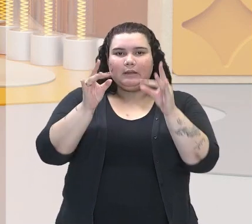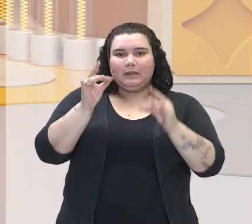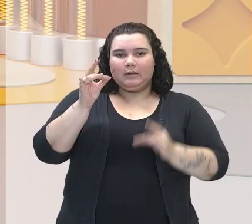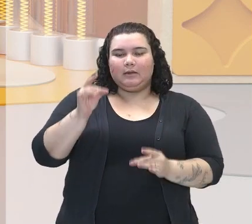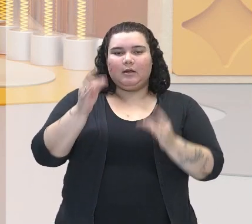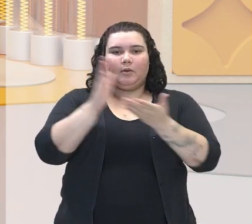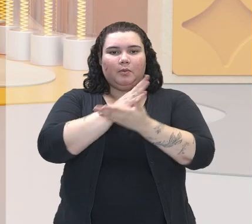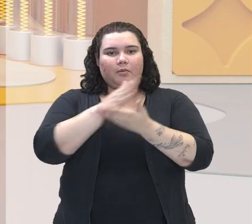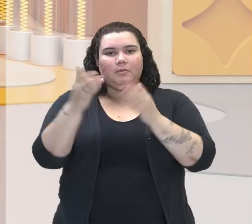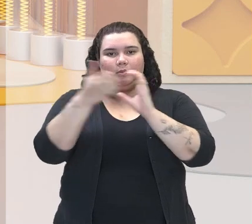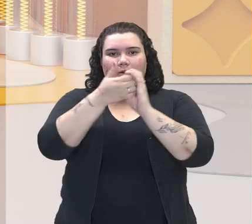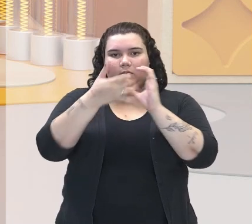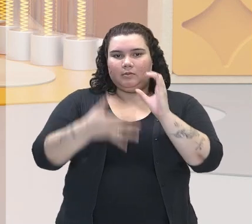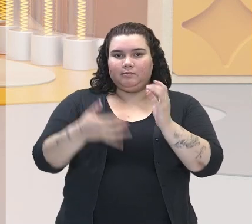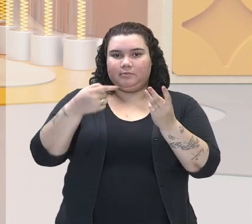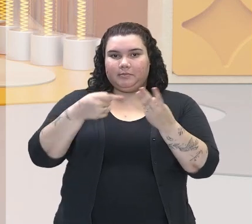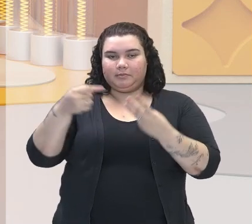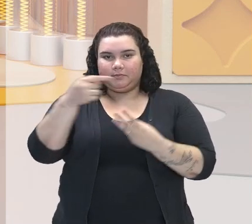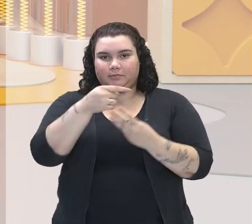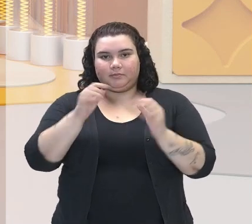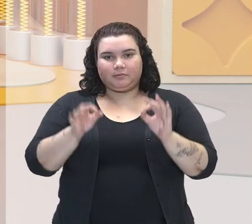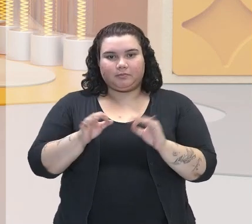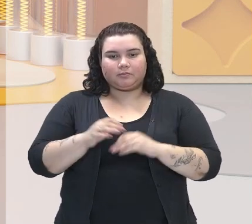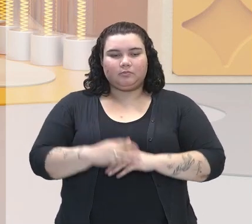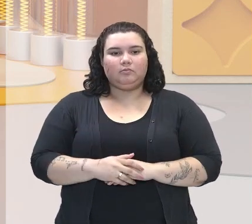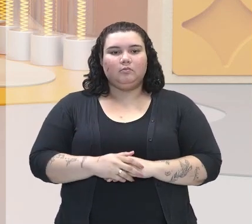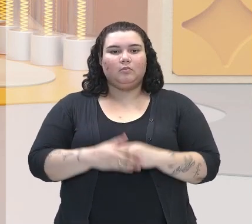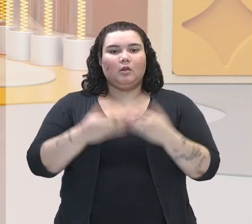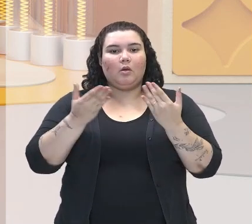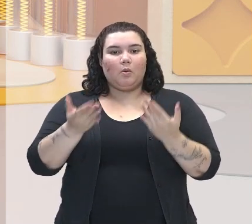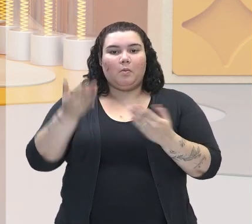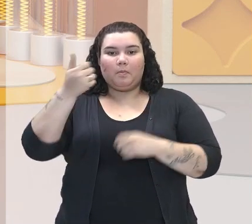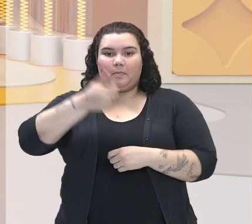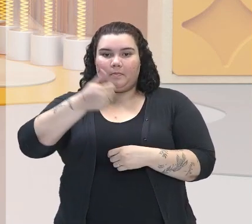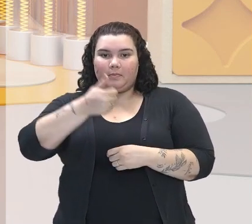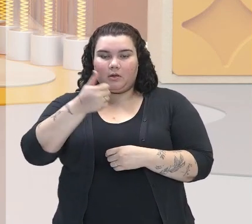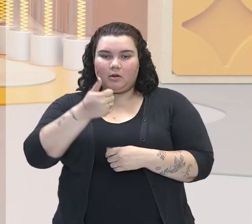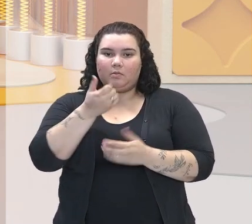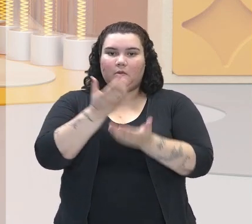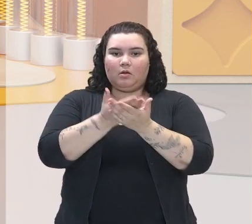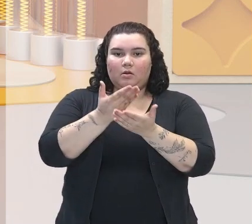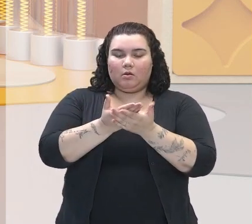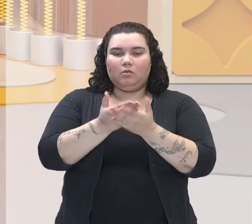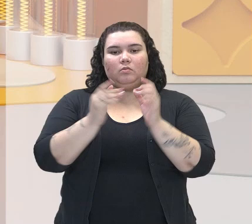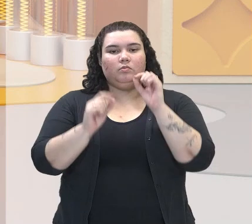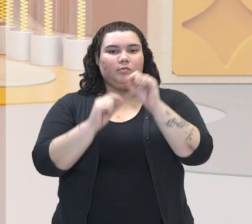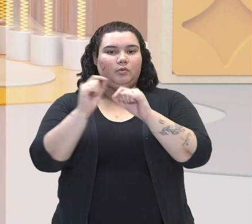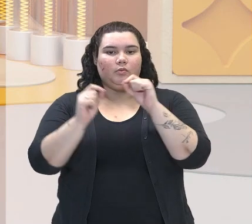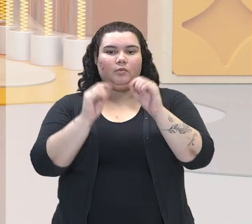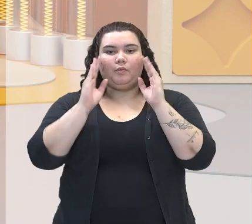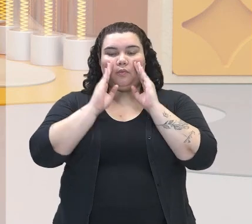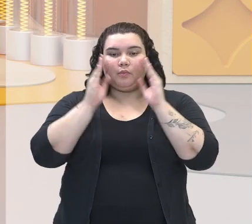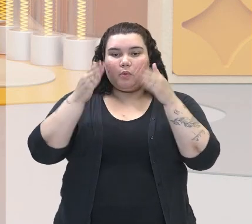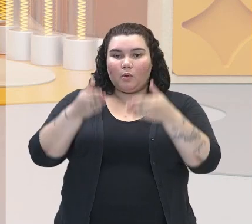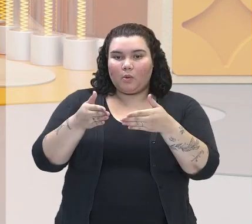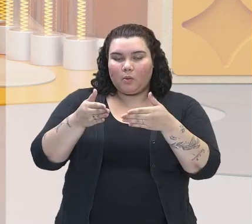algumas características sobre esses países. Então, pela ordem, na ordem dessa aula vai ser essa, nós vamos começar